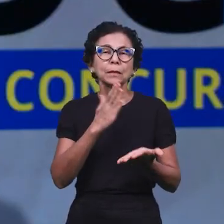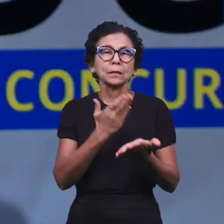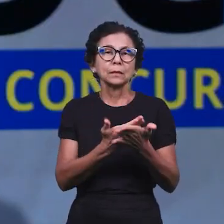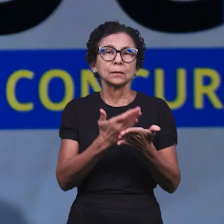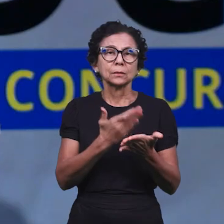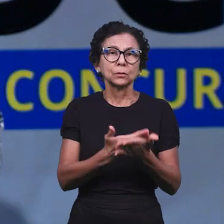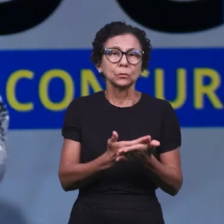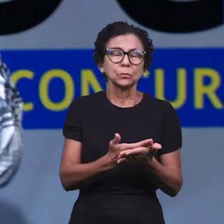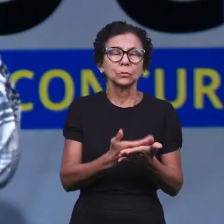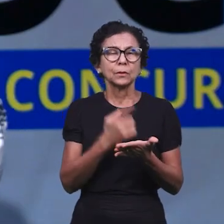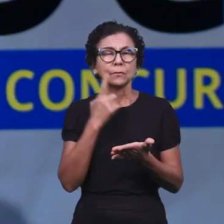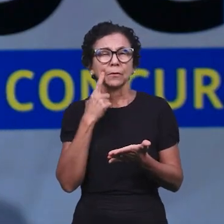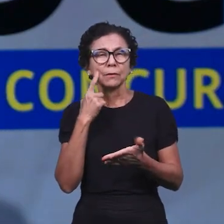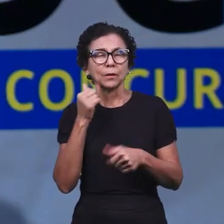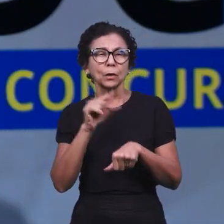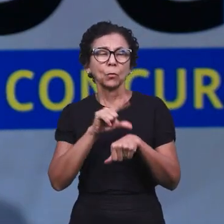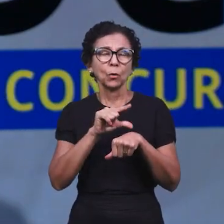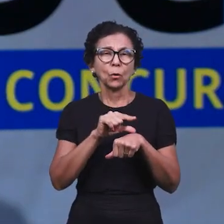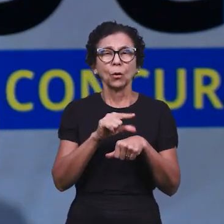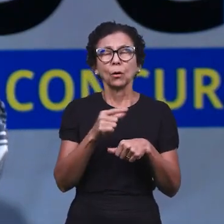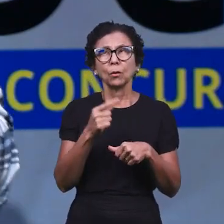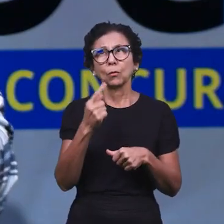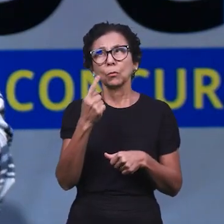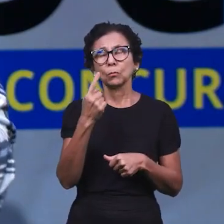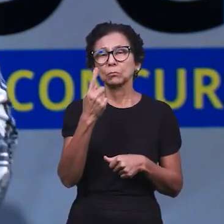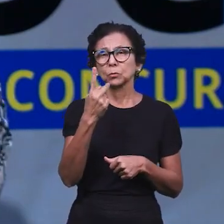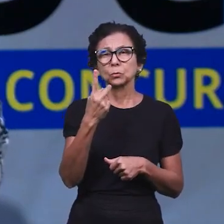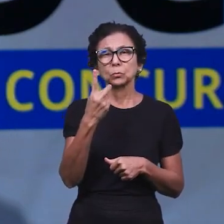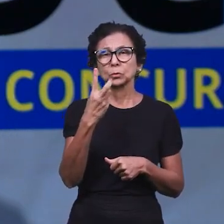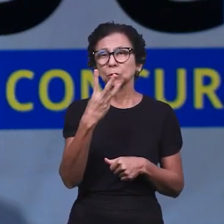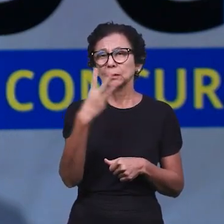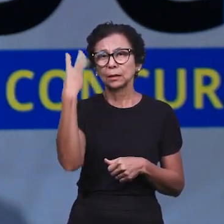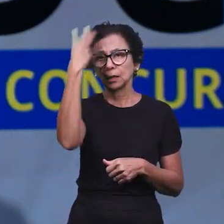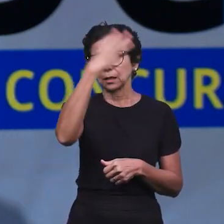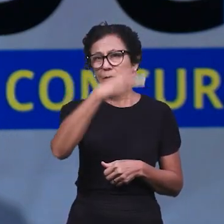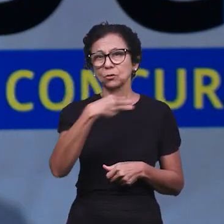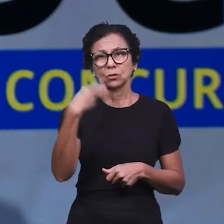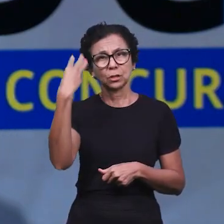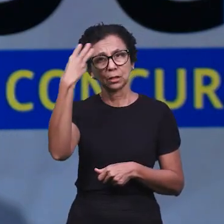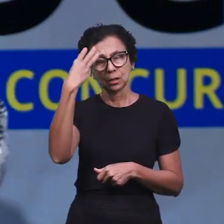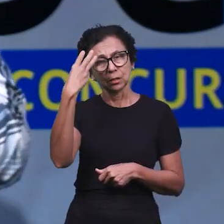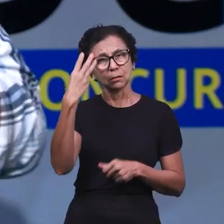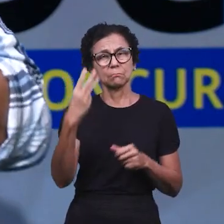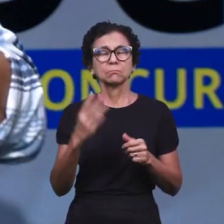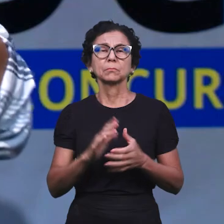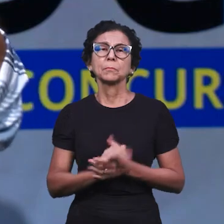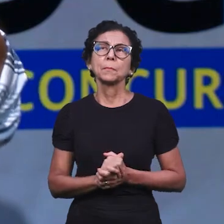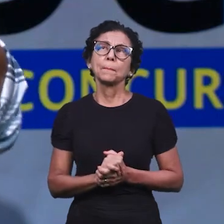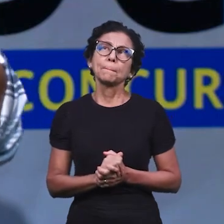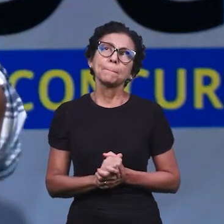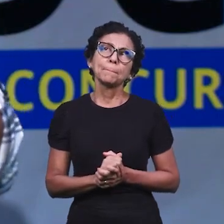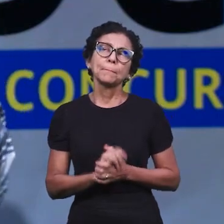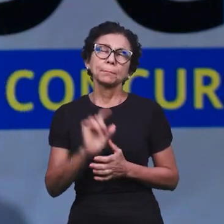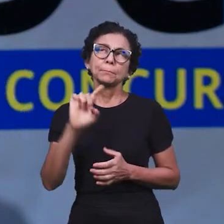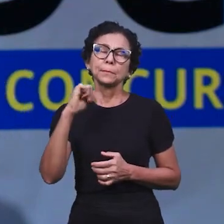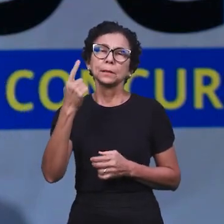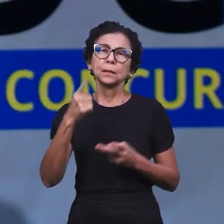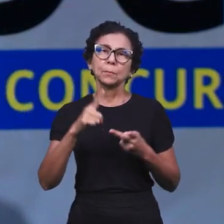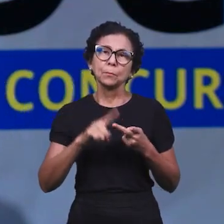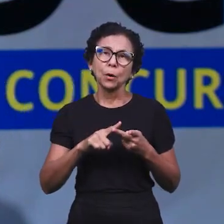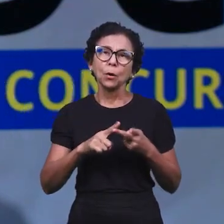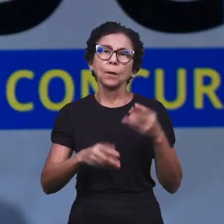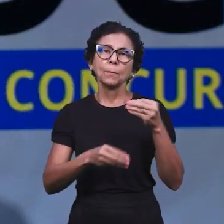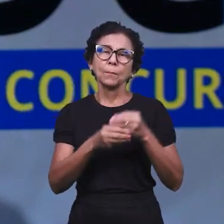uma carga horária de 2, às vezes 3 horas no dia, tá tudo bem. Depois, você vai